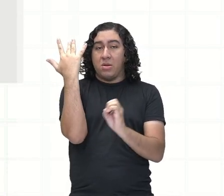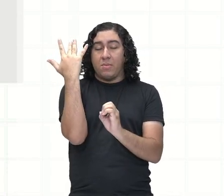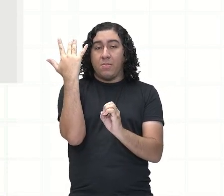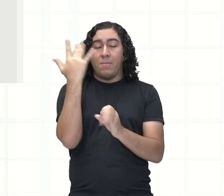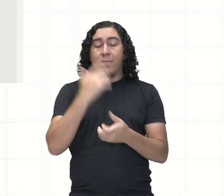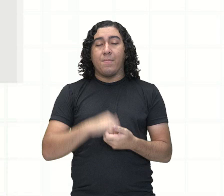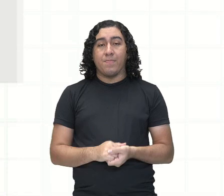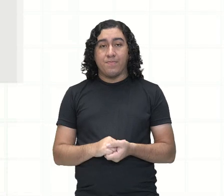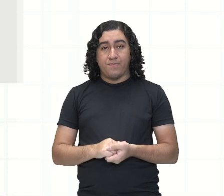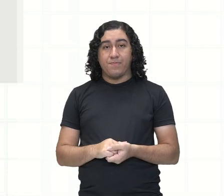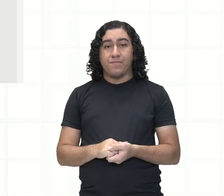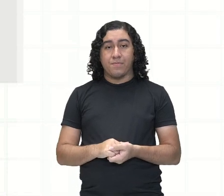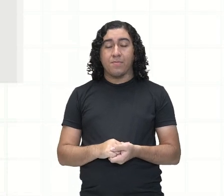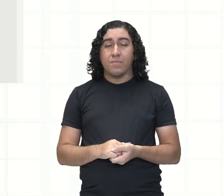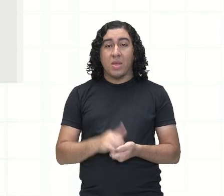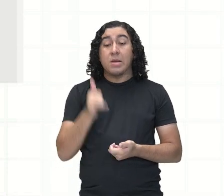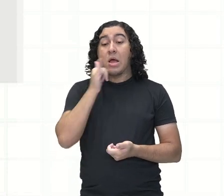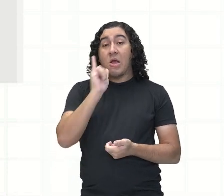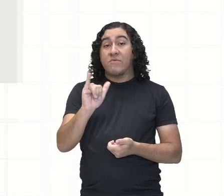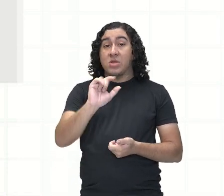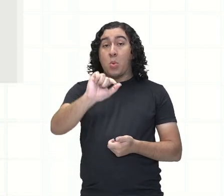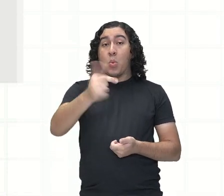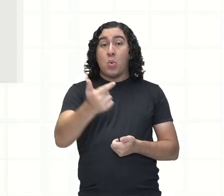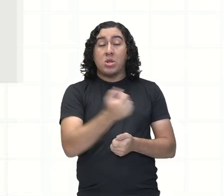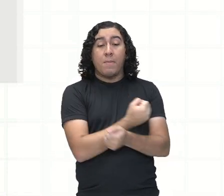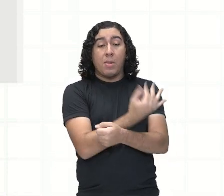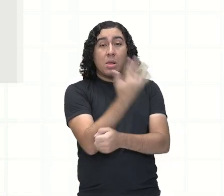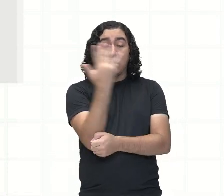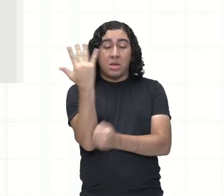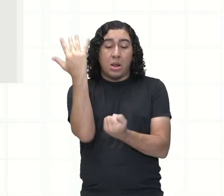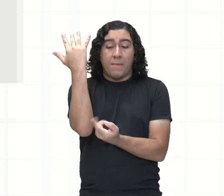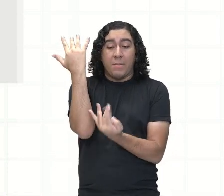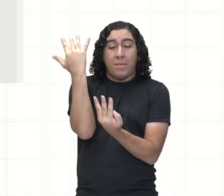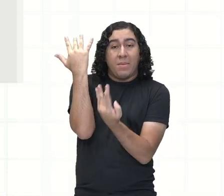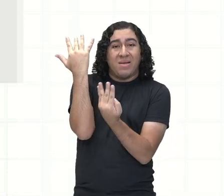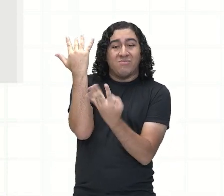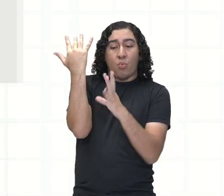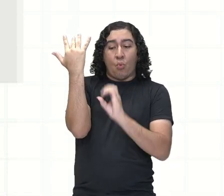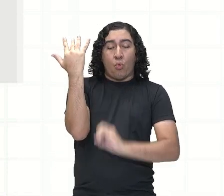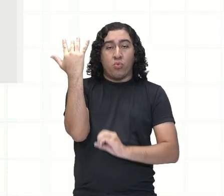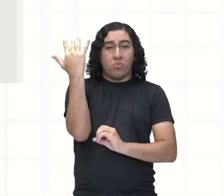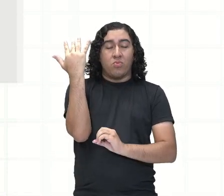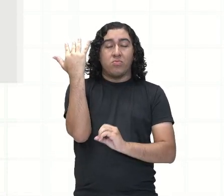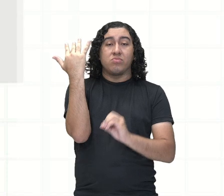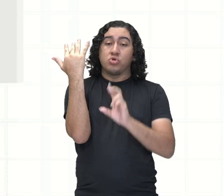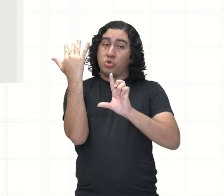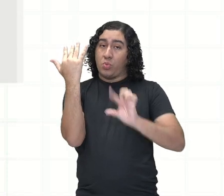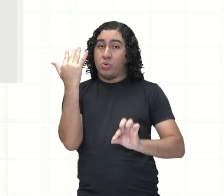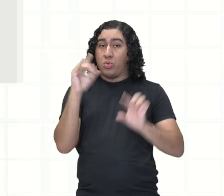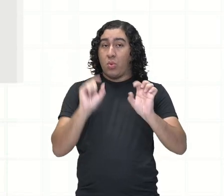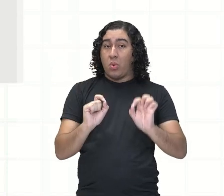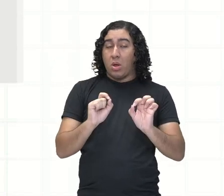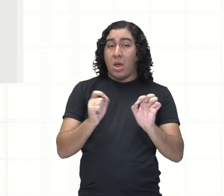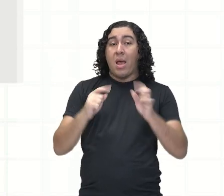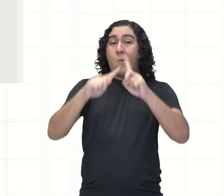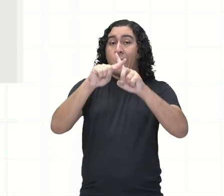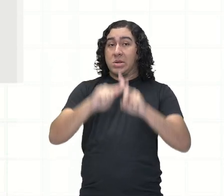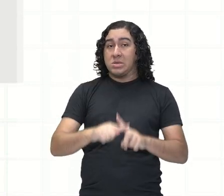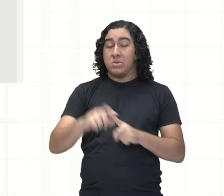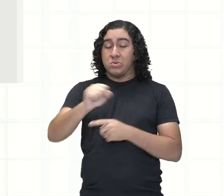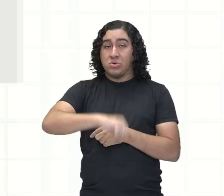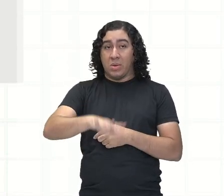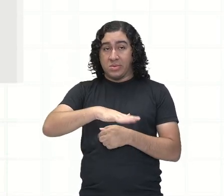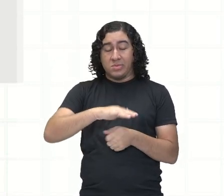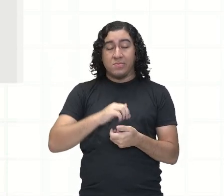substâncias vão inibir o crescimento de outras plantas, diminuindo, então, ali a competição pelos